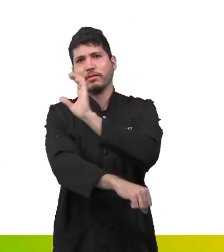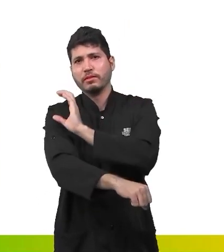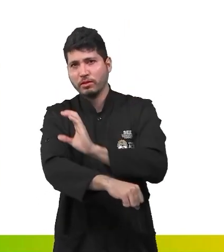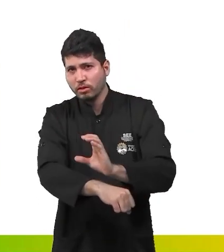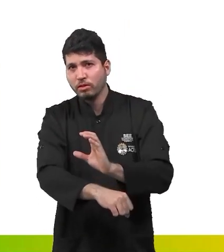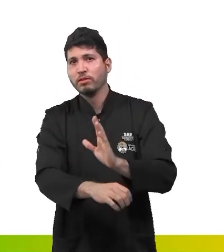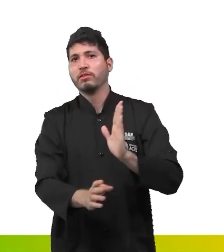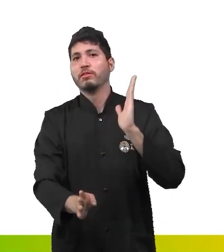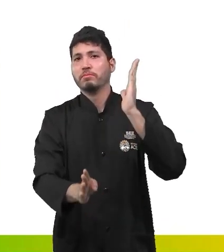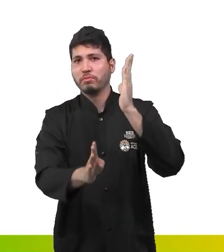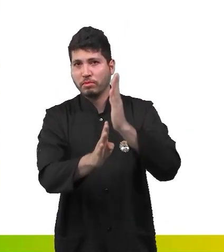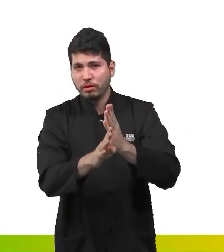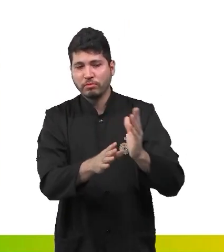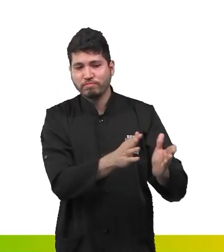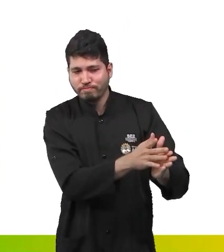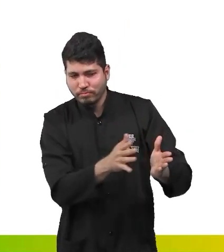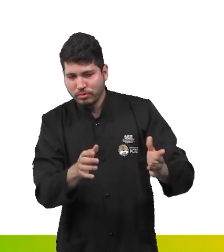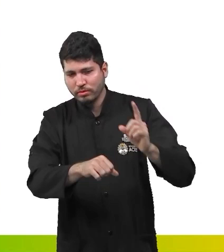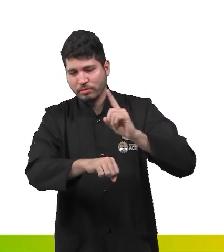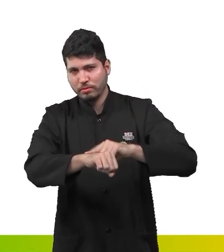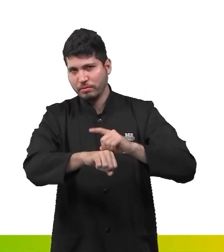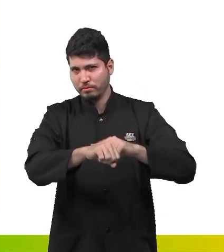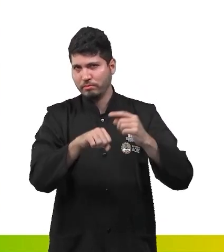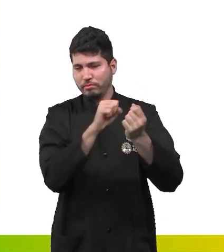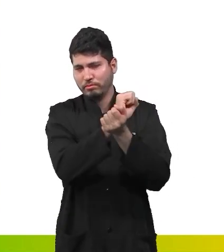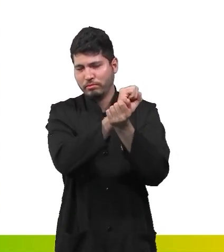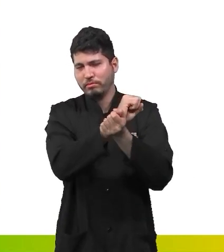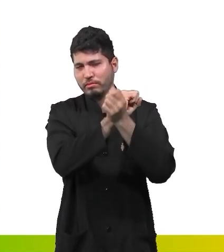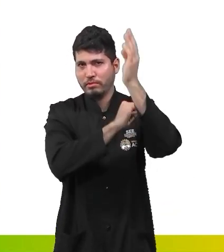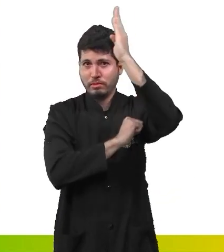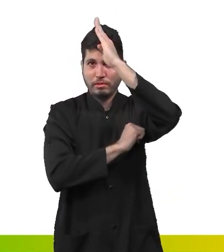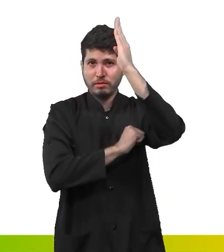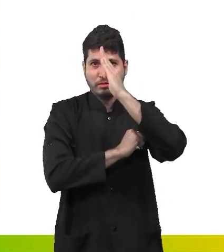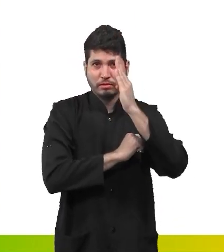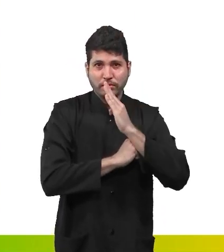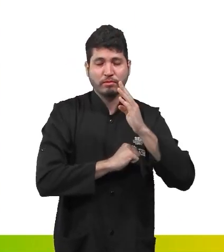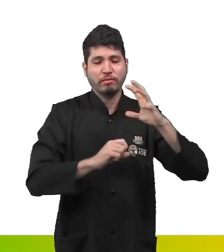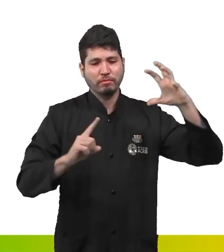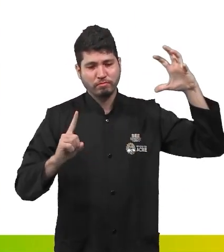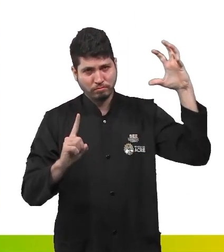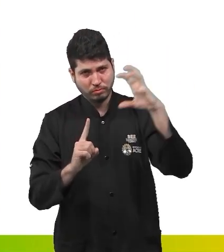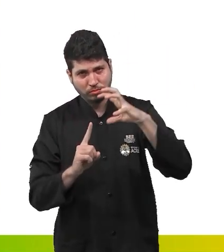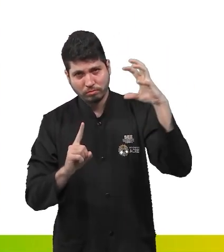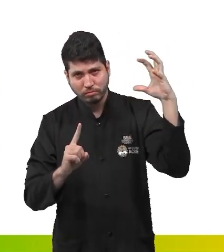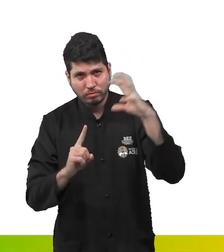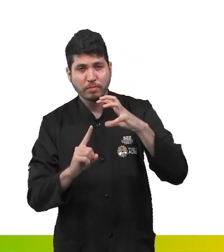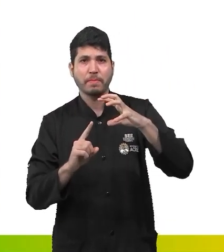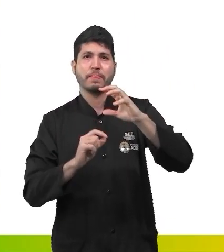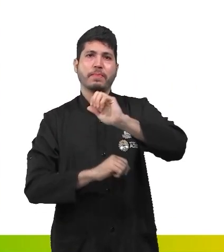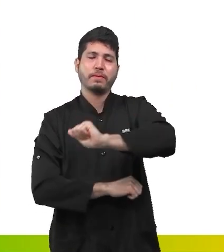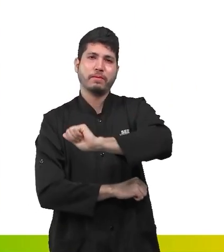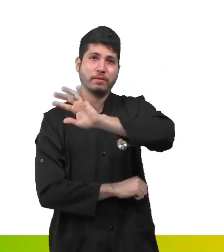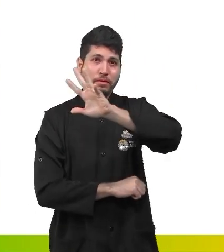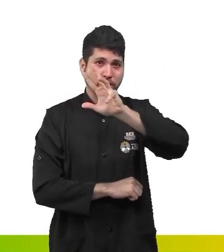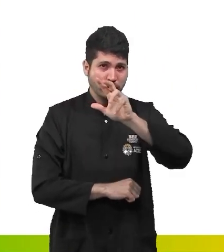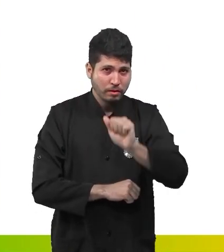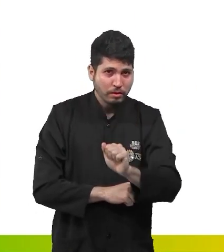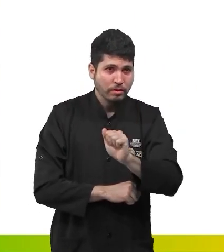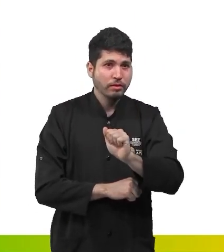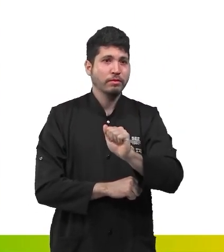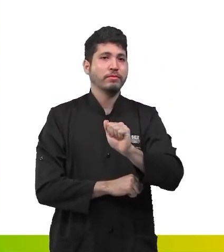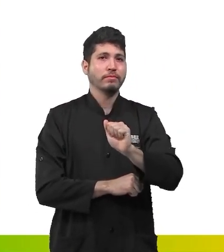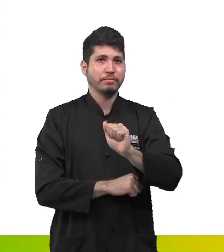decorrência do período escravocrata, o Brasil passou a receber forte influência africana. Então, aqui já temos mais